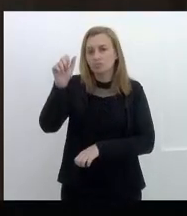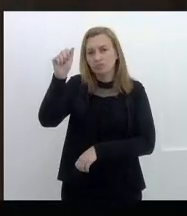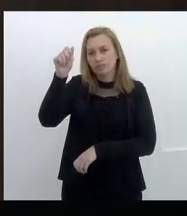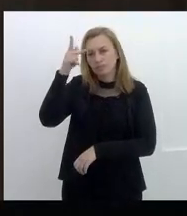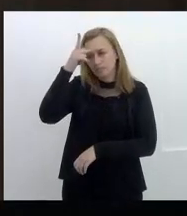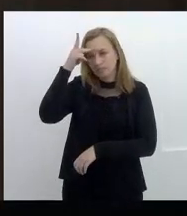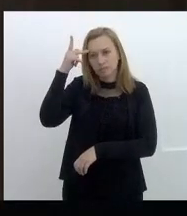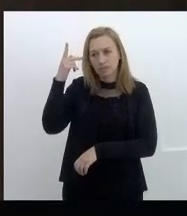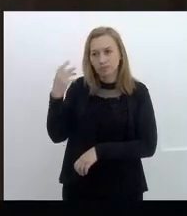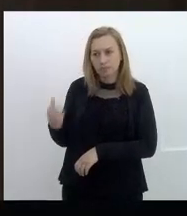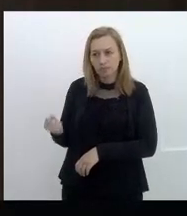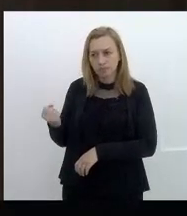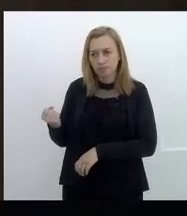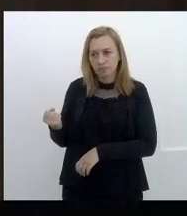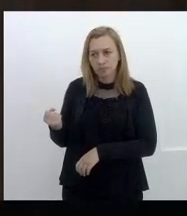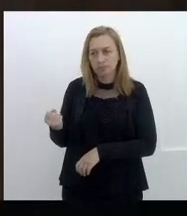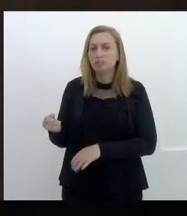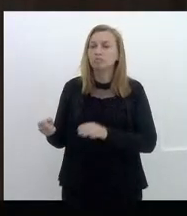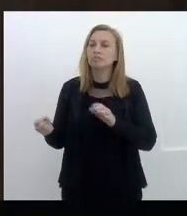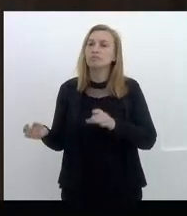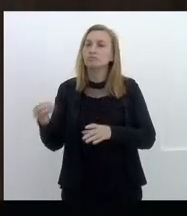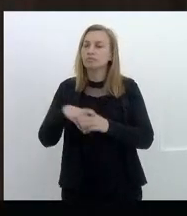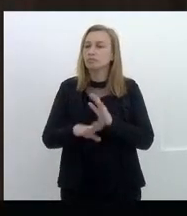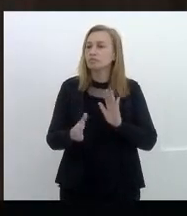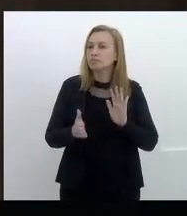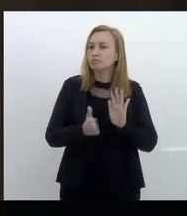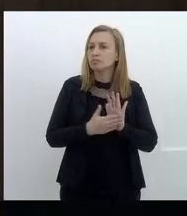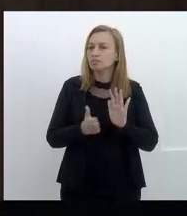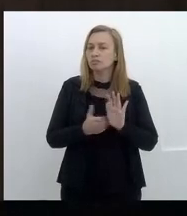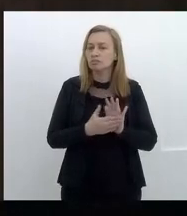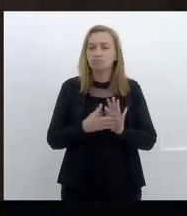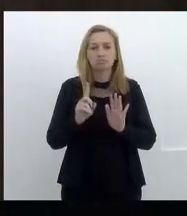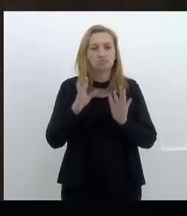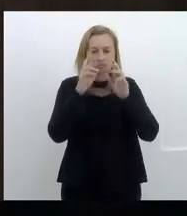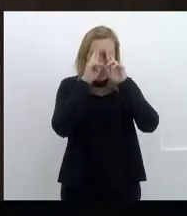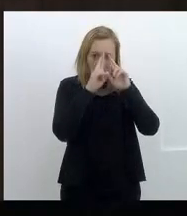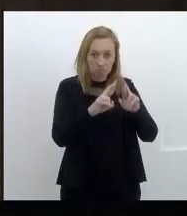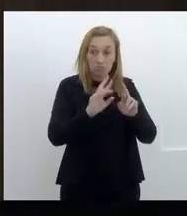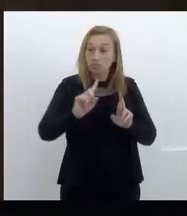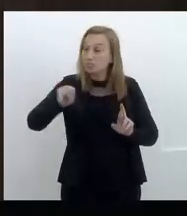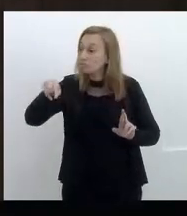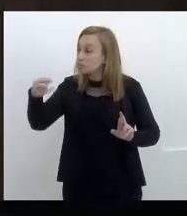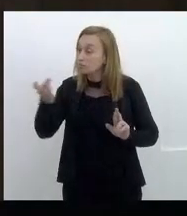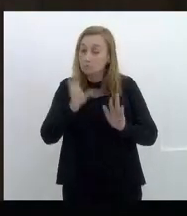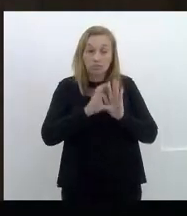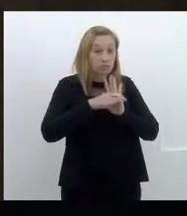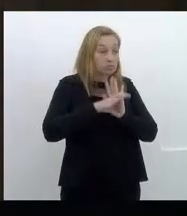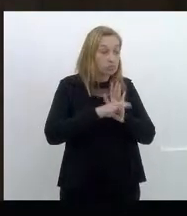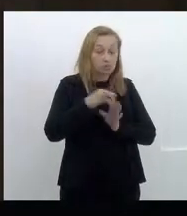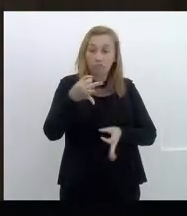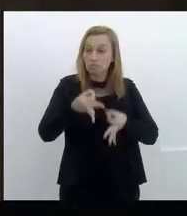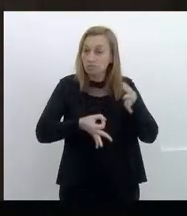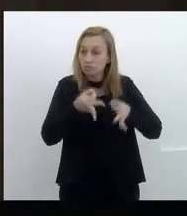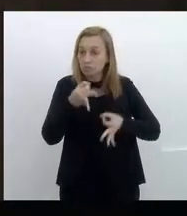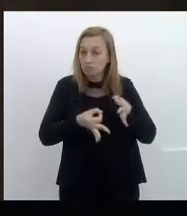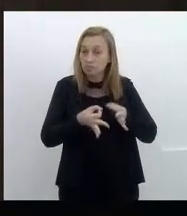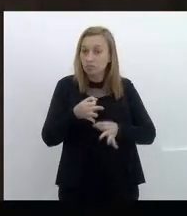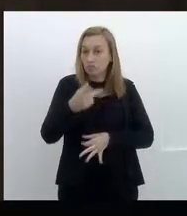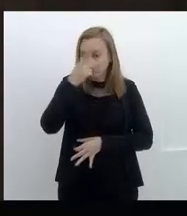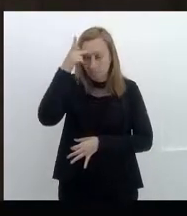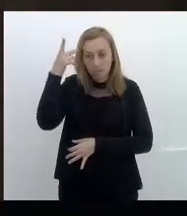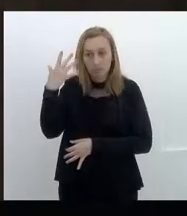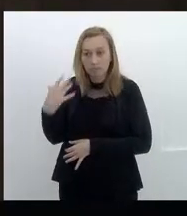de construir esse projeto a meu ver não respeita um outro conceito jurídico de que a